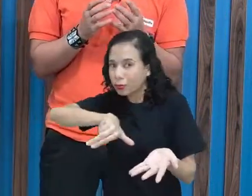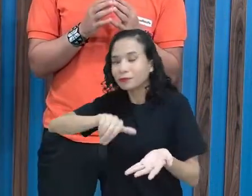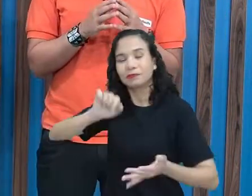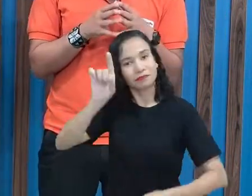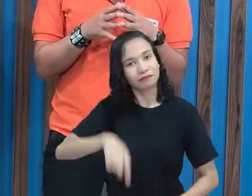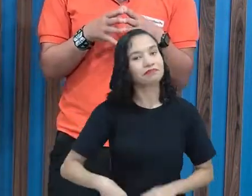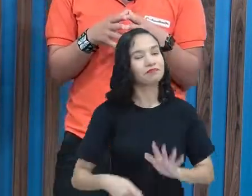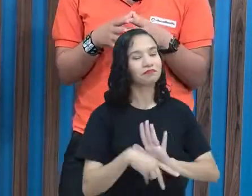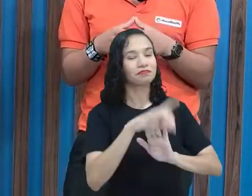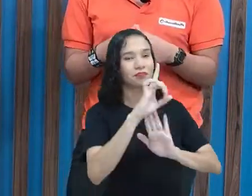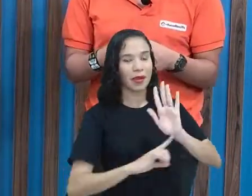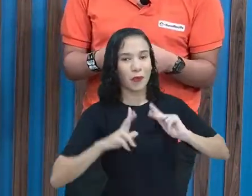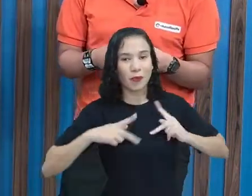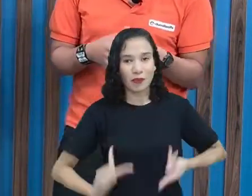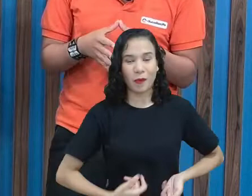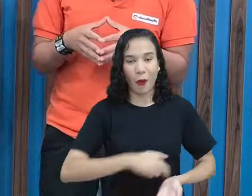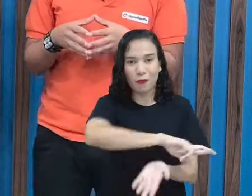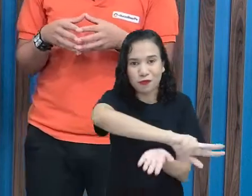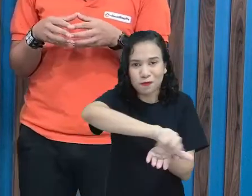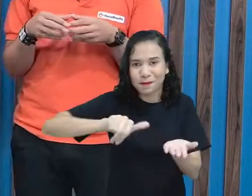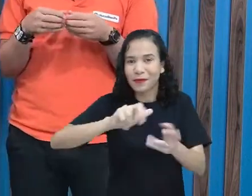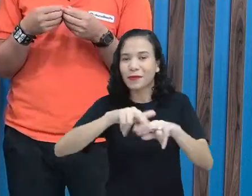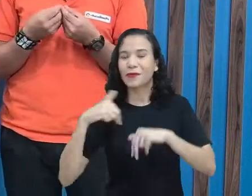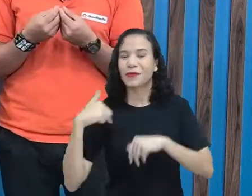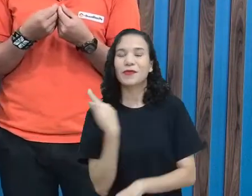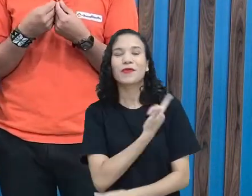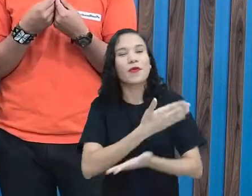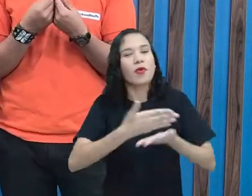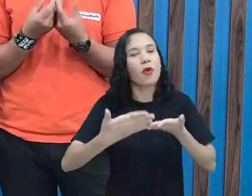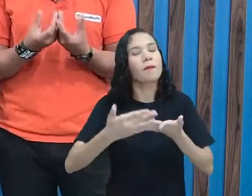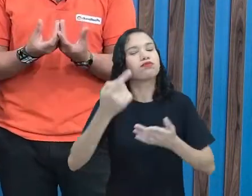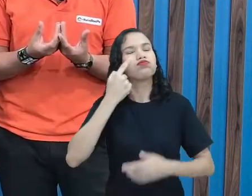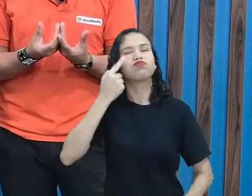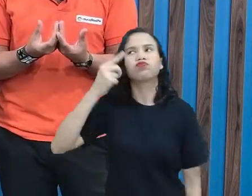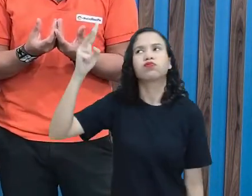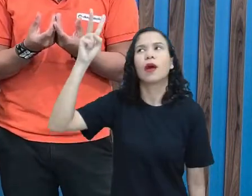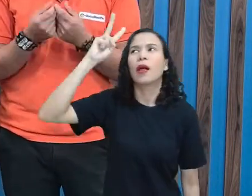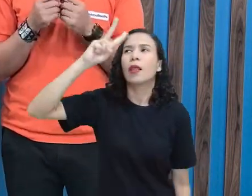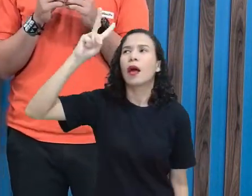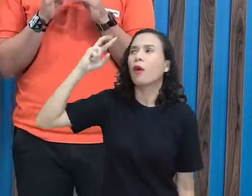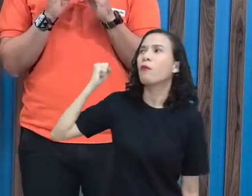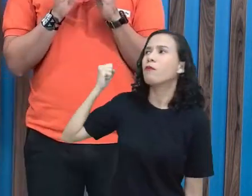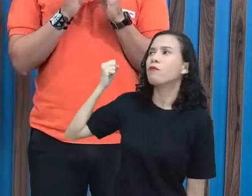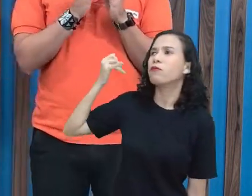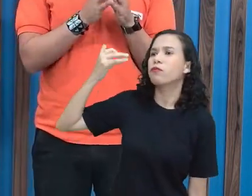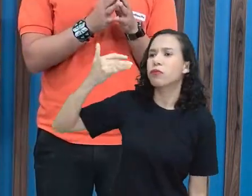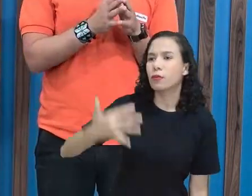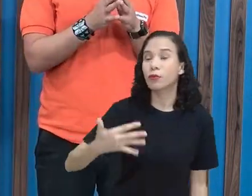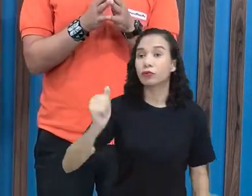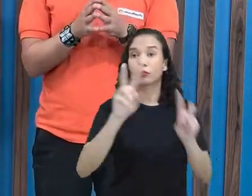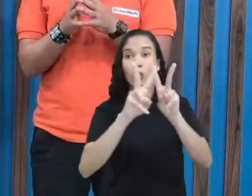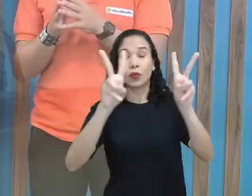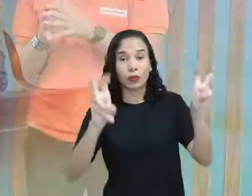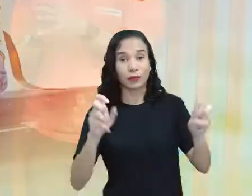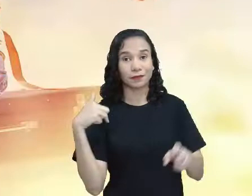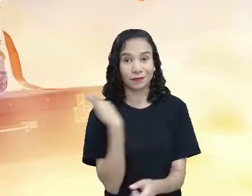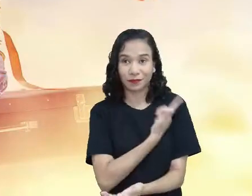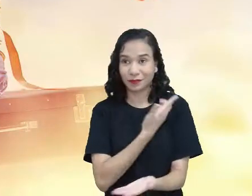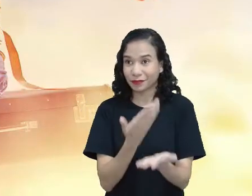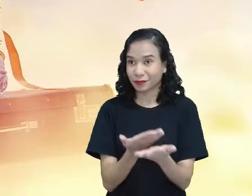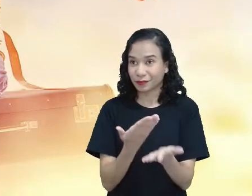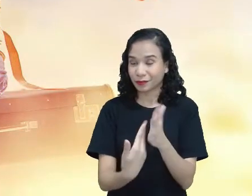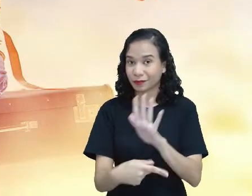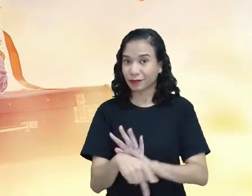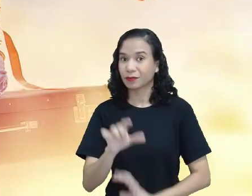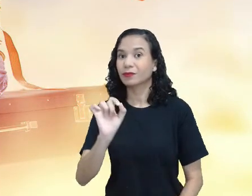isso? Direitos Humanos e Diversidade. A gente vai começar revendo, né, o tema da nossa aula